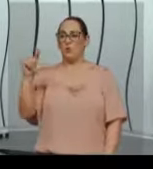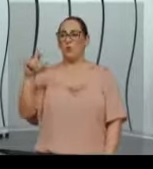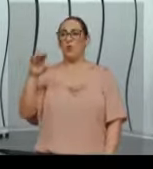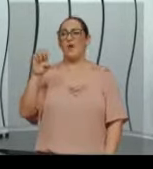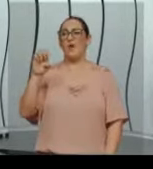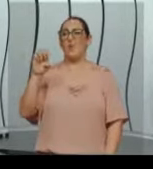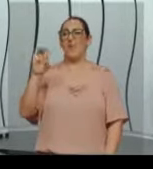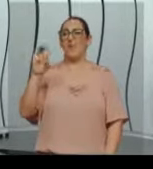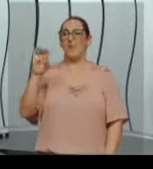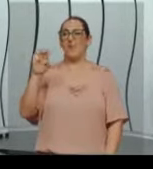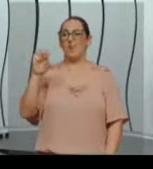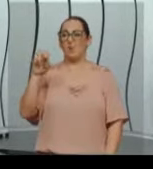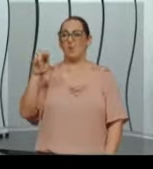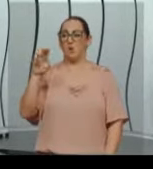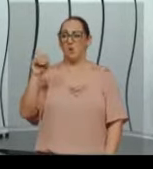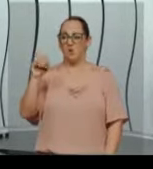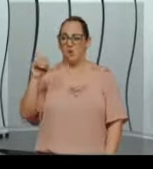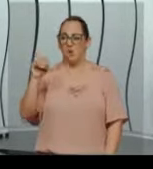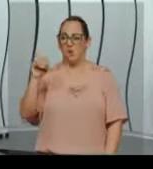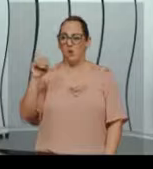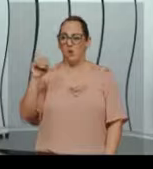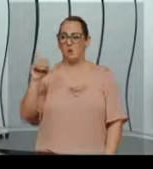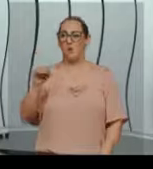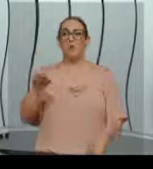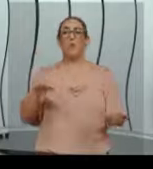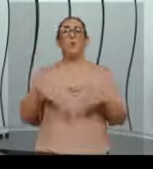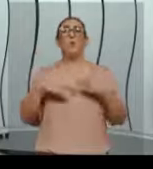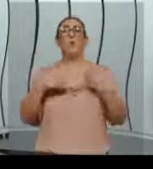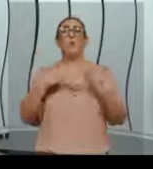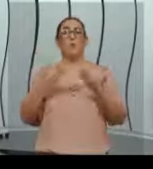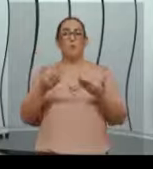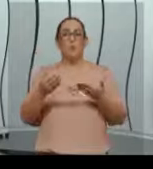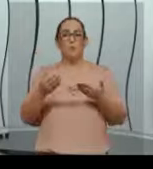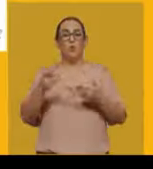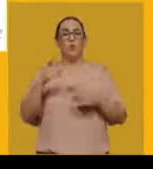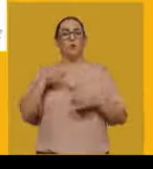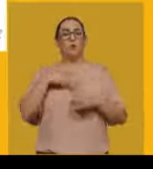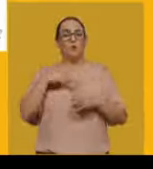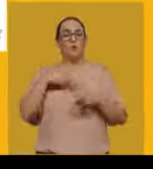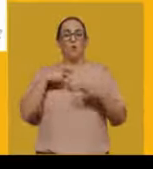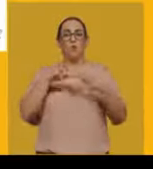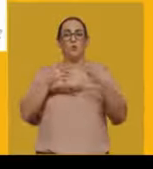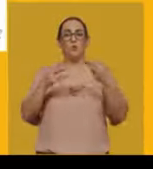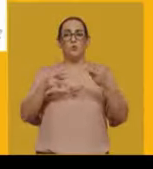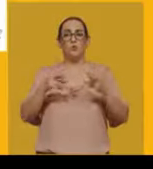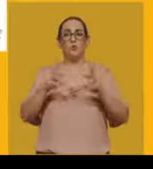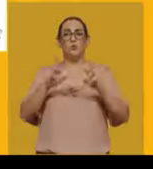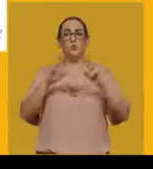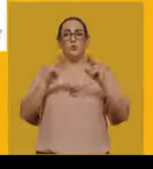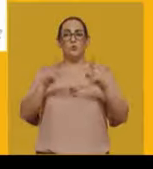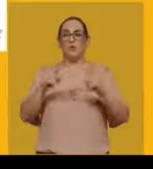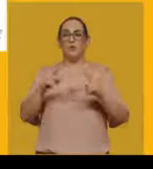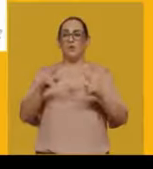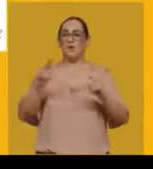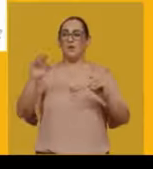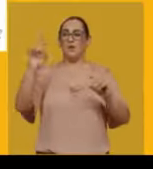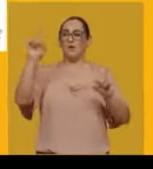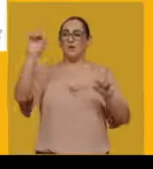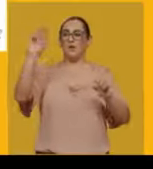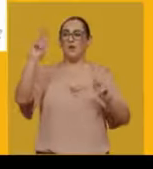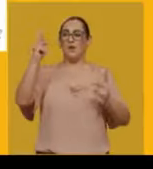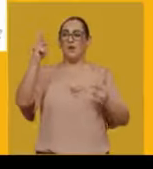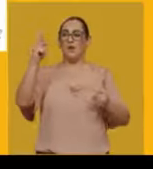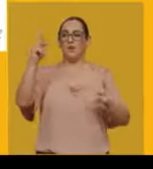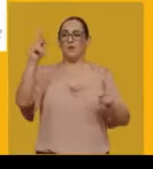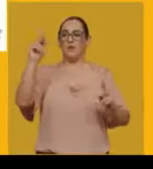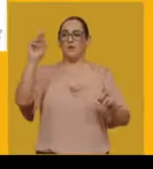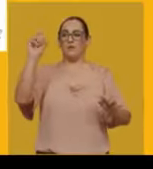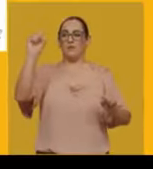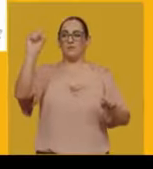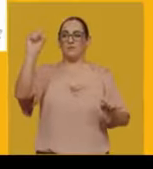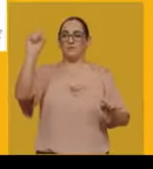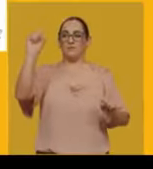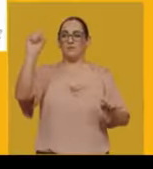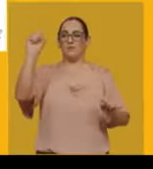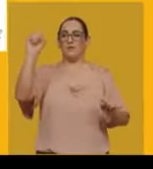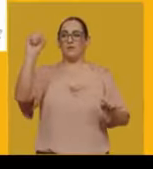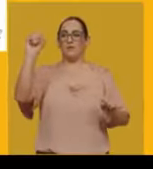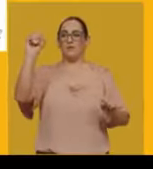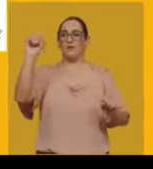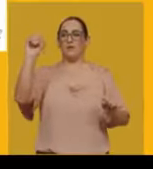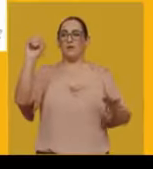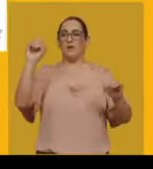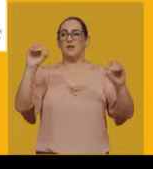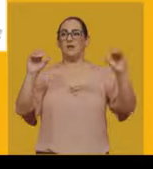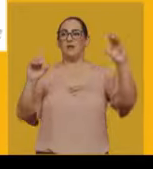cis-1,2-dicloroeteno, ok? E quando eu tenho essa estrutura com os hidrogênios e os cloros separados, ou seja,